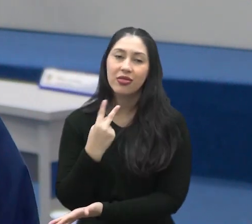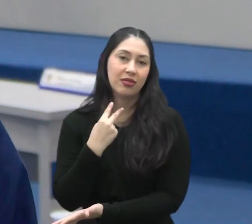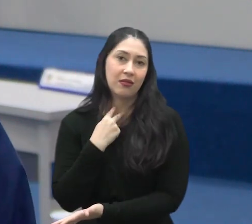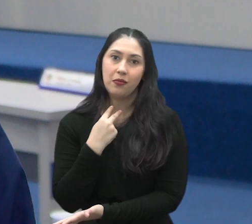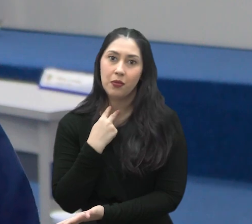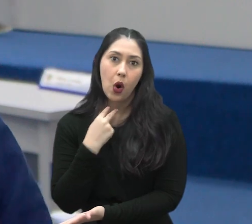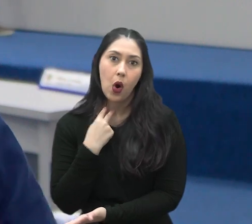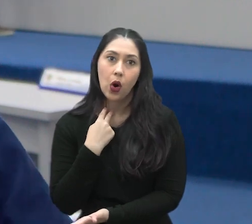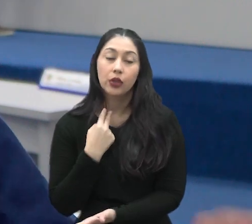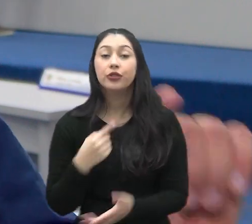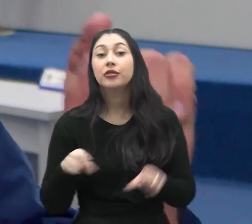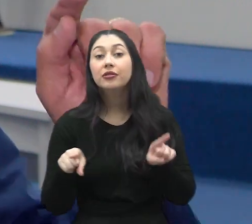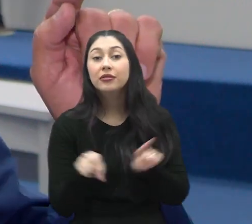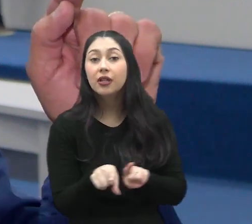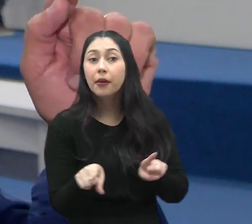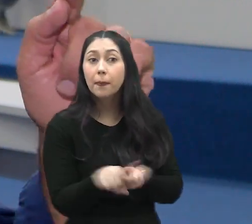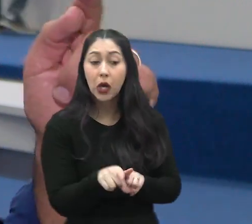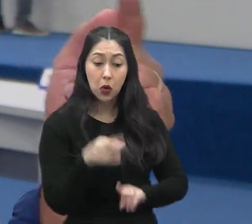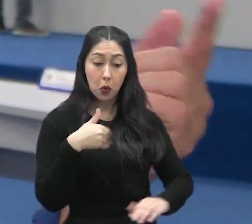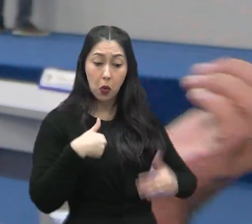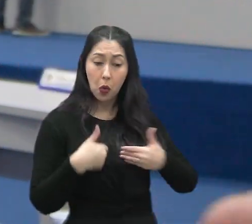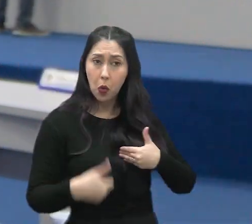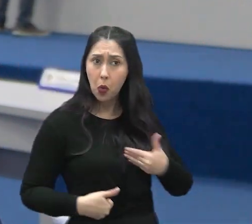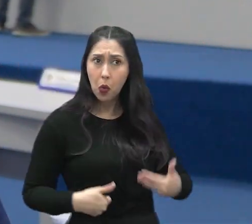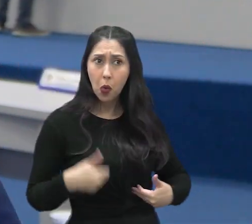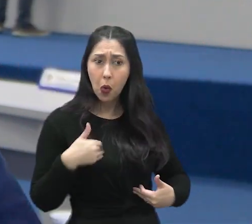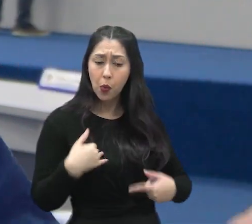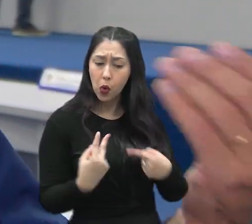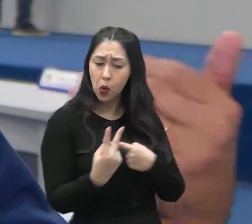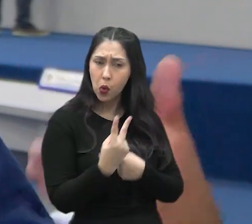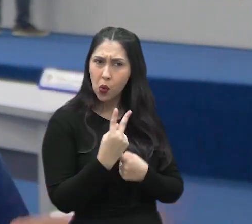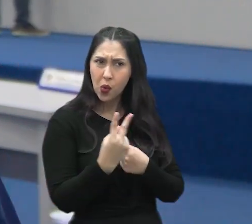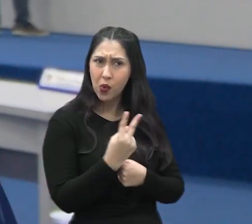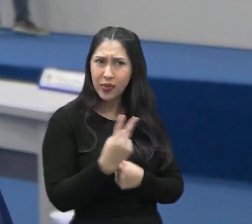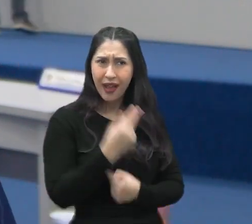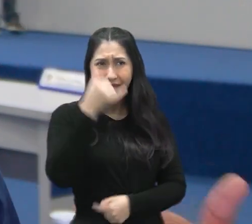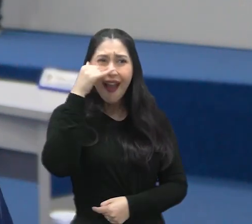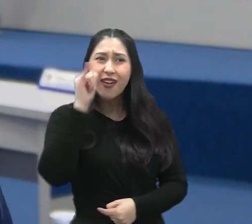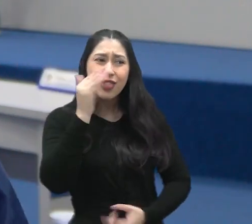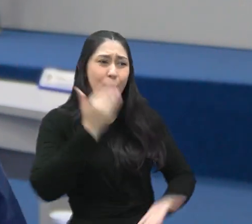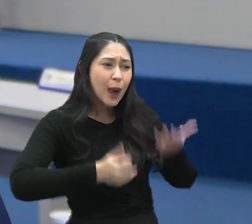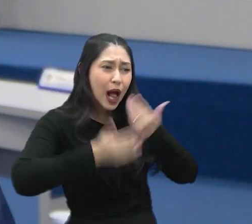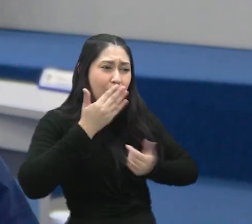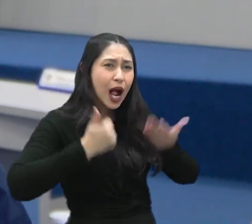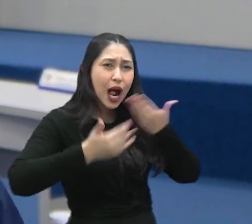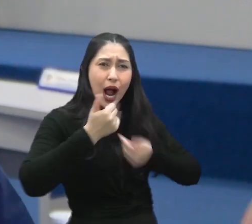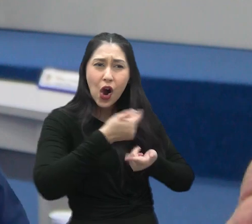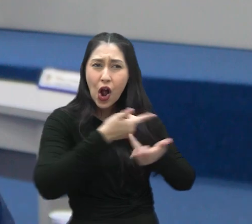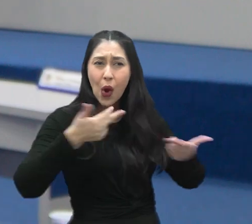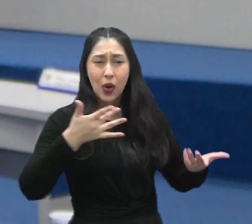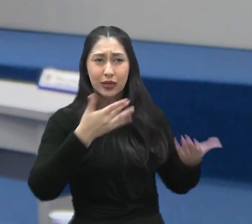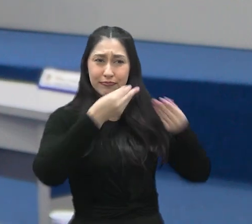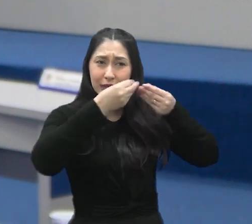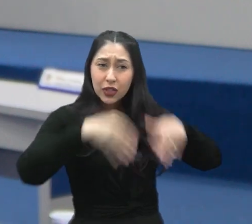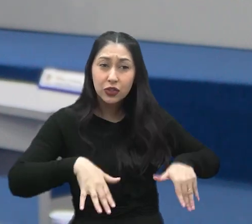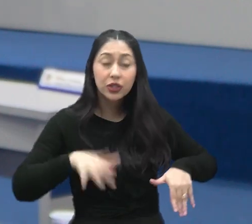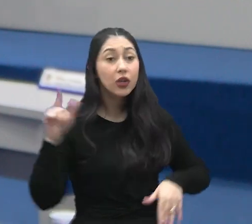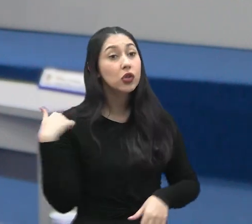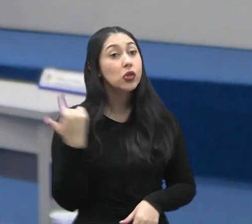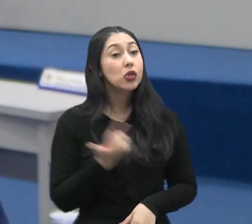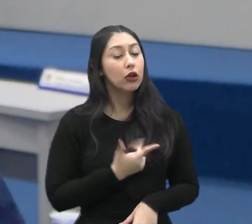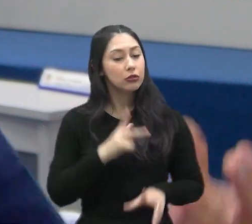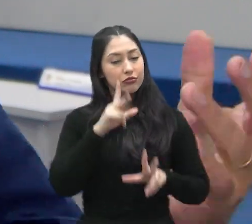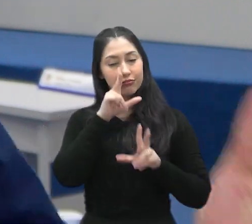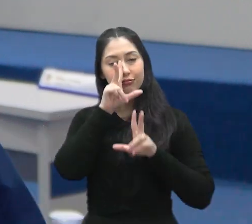onde não deve, não desgastarmos nosso próprio corpo com o consumo de produtos nocivos à nossa saúde,